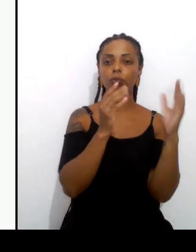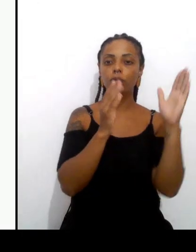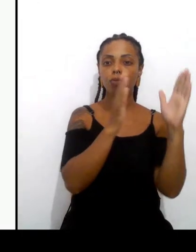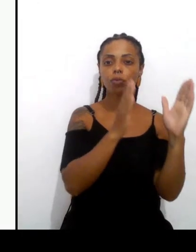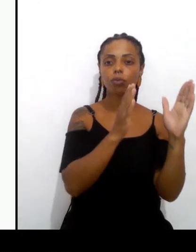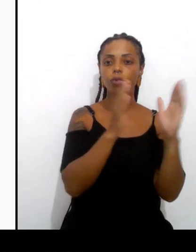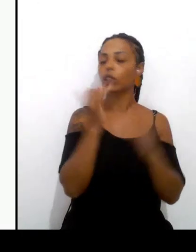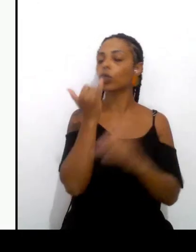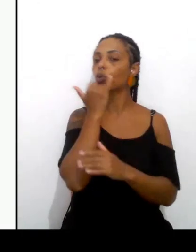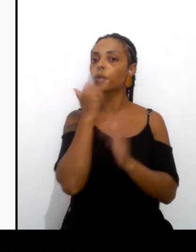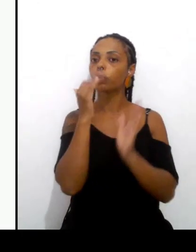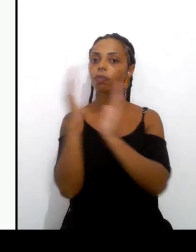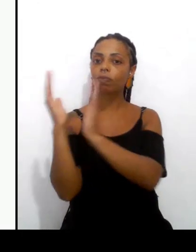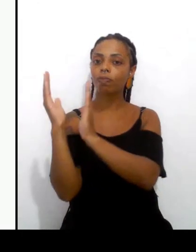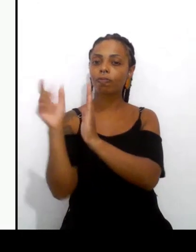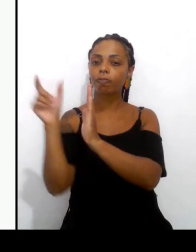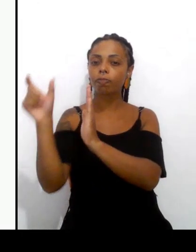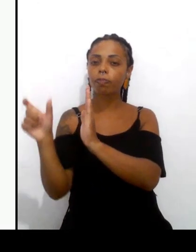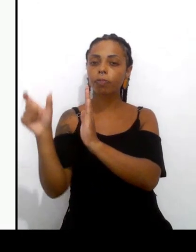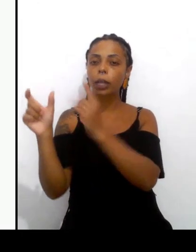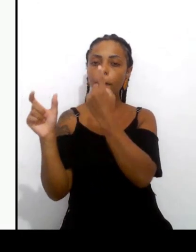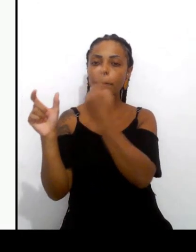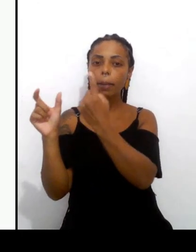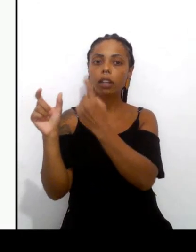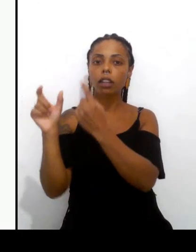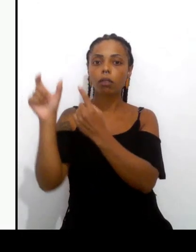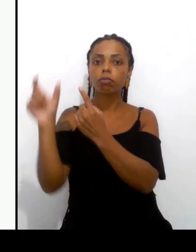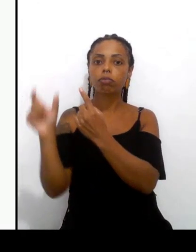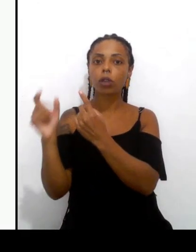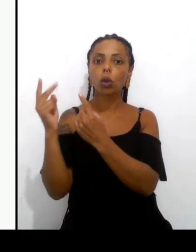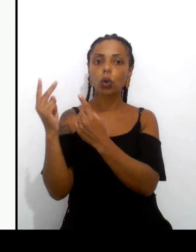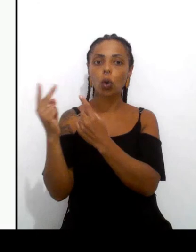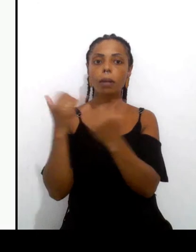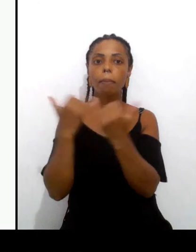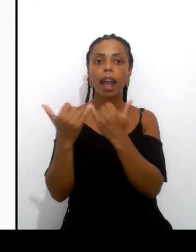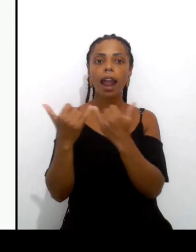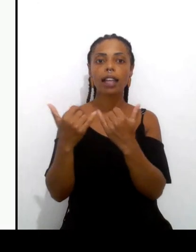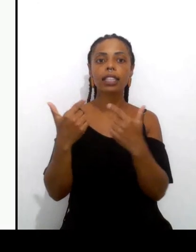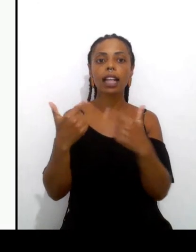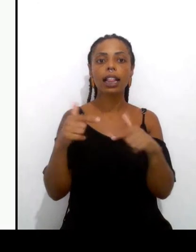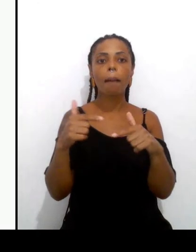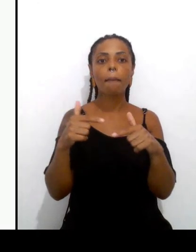coveiros sobre um plano de fundo vermelho